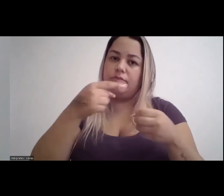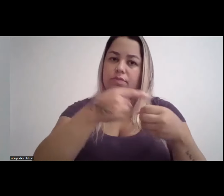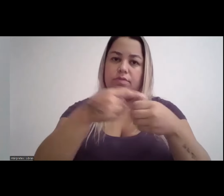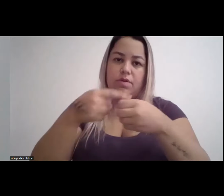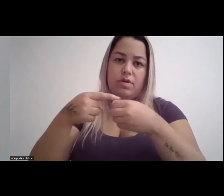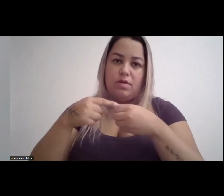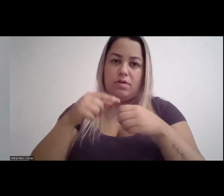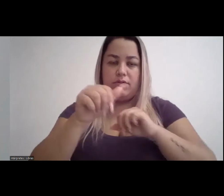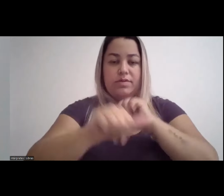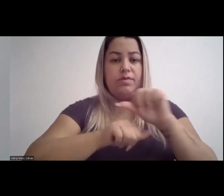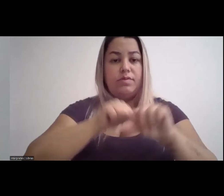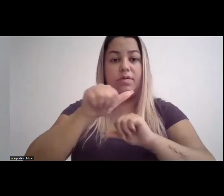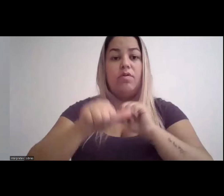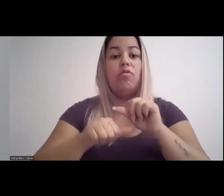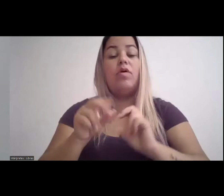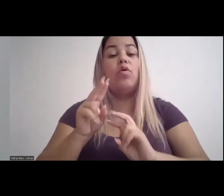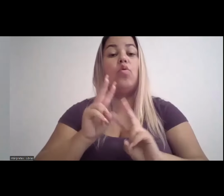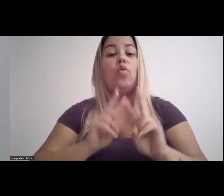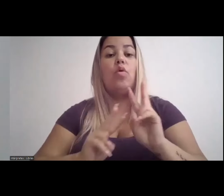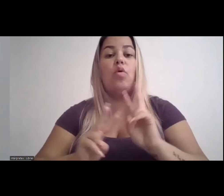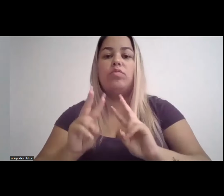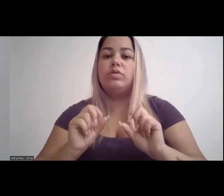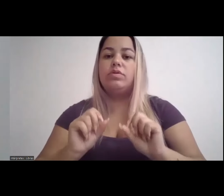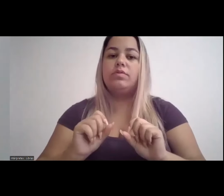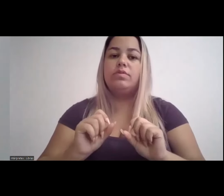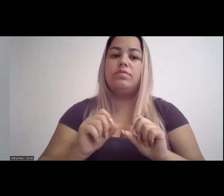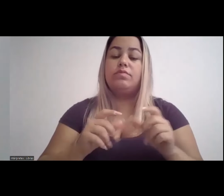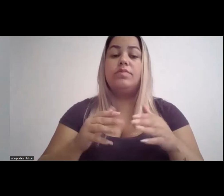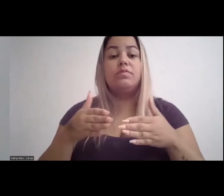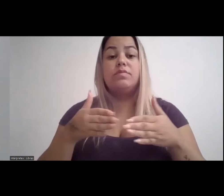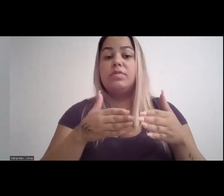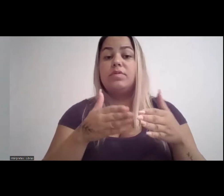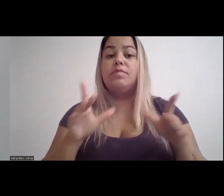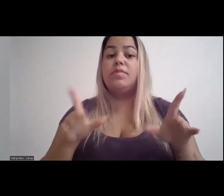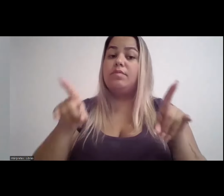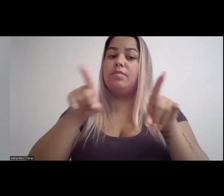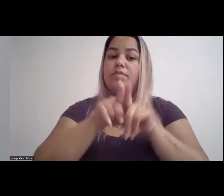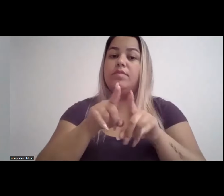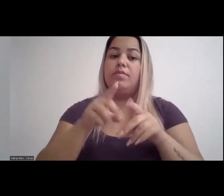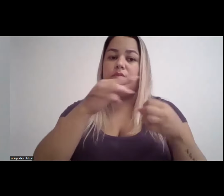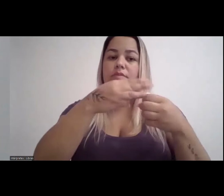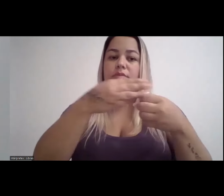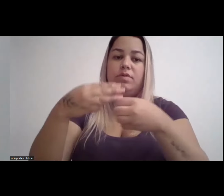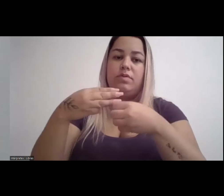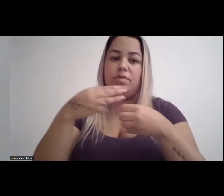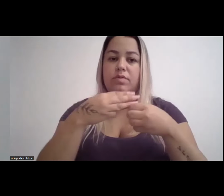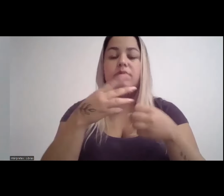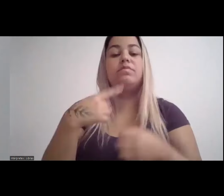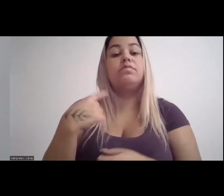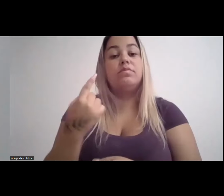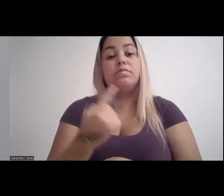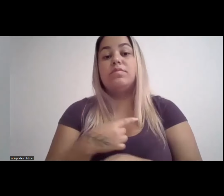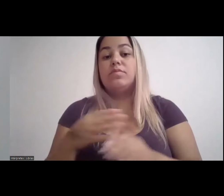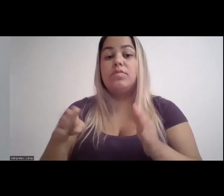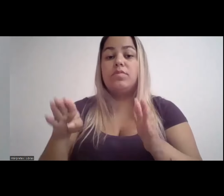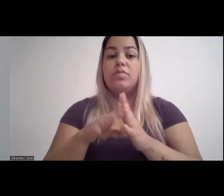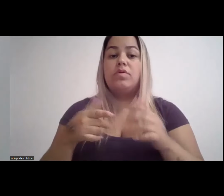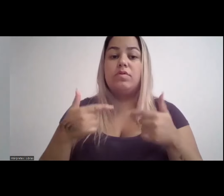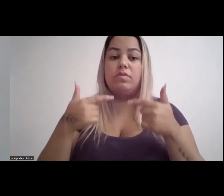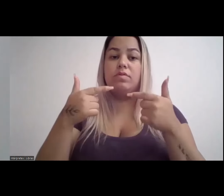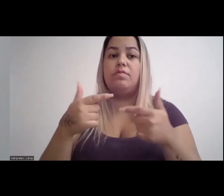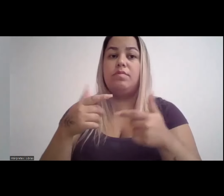todo esse olhar em jornadas de inovação em parceria com municípios. Assim, nós chegamos ao desafio que foi apresentado pela